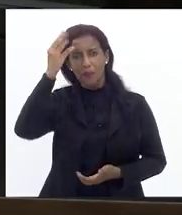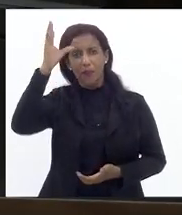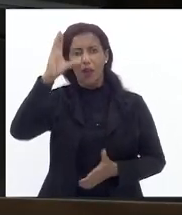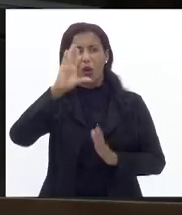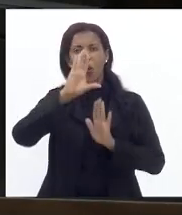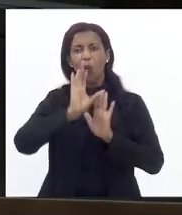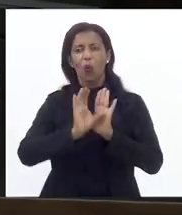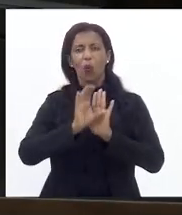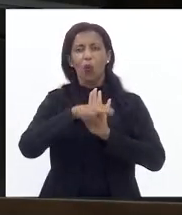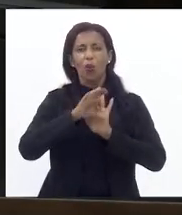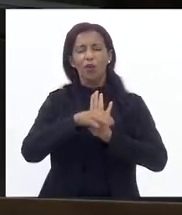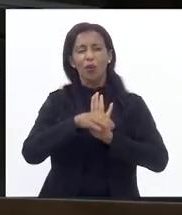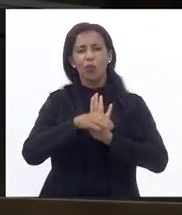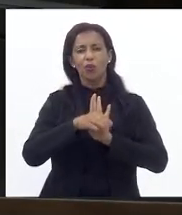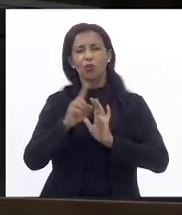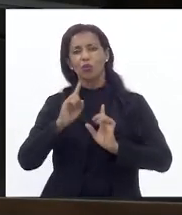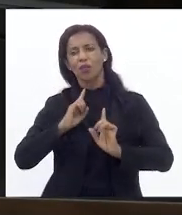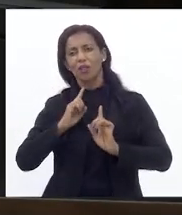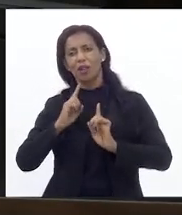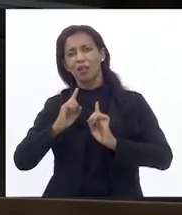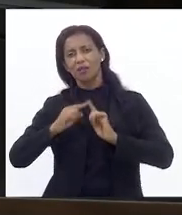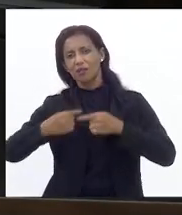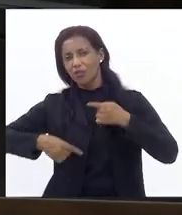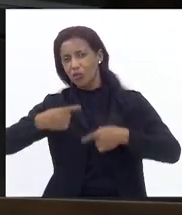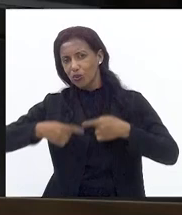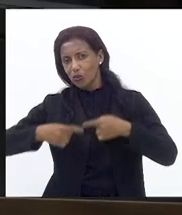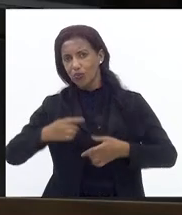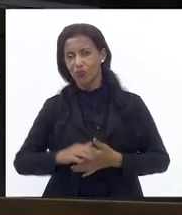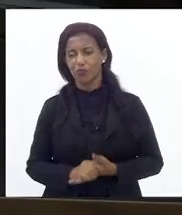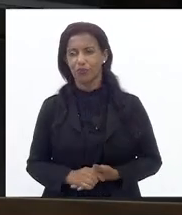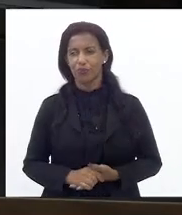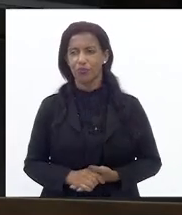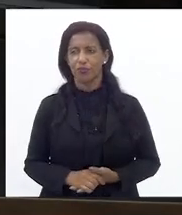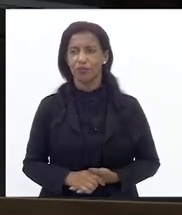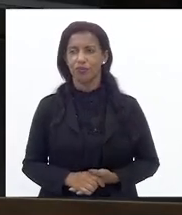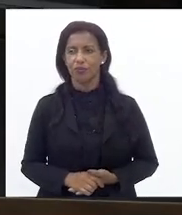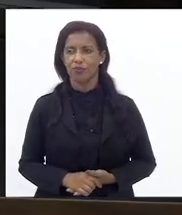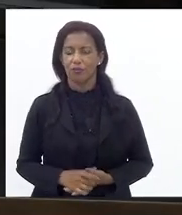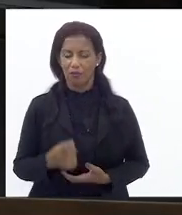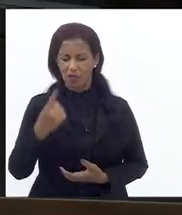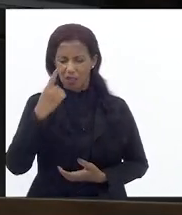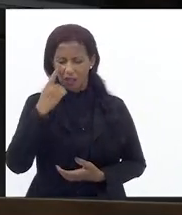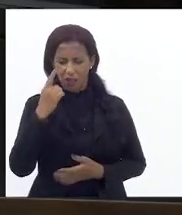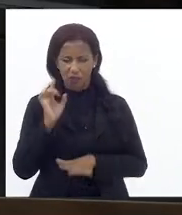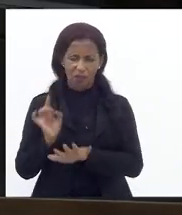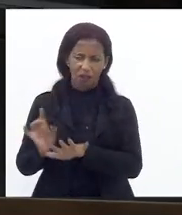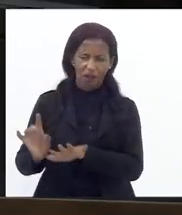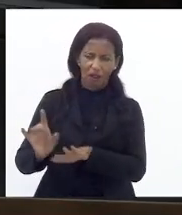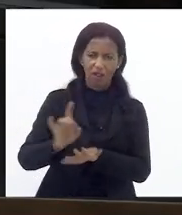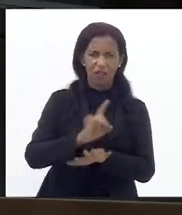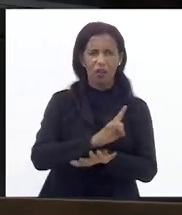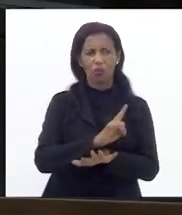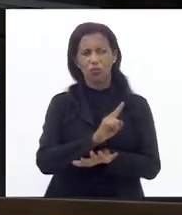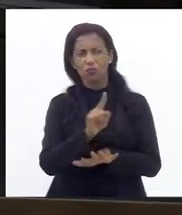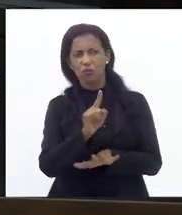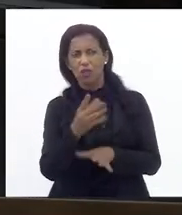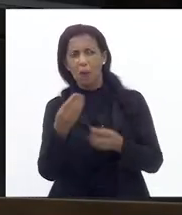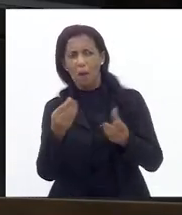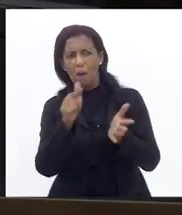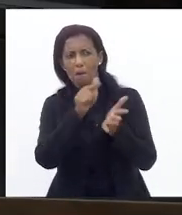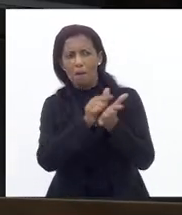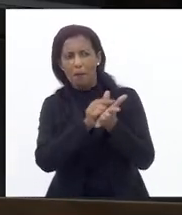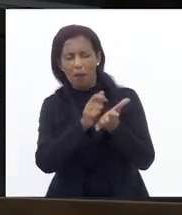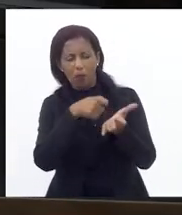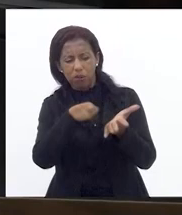conteúdo daquilo que está se discutindo e É eu ouvi atentamente a todos aqui tem um monte